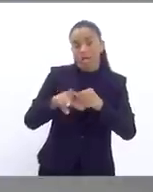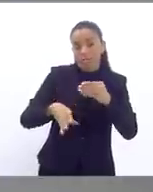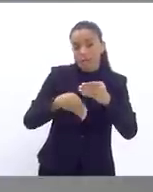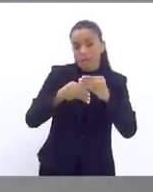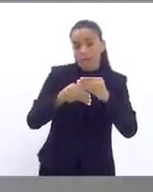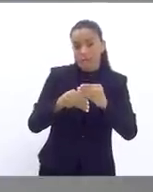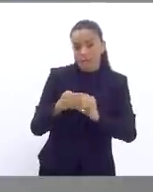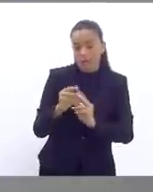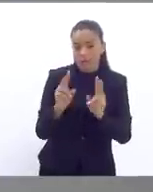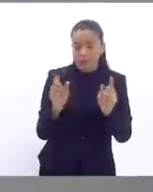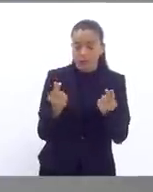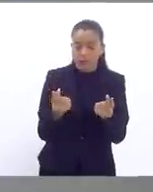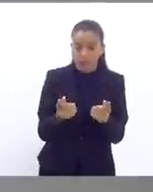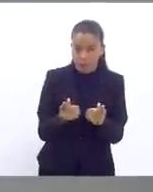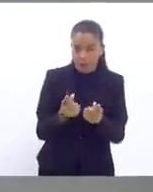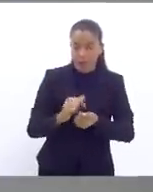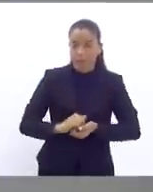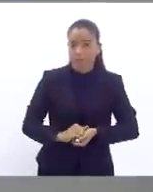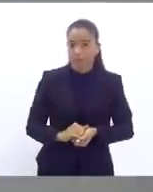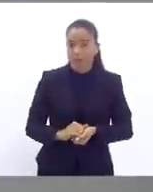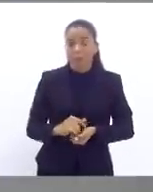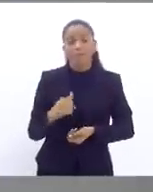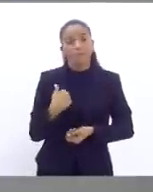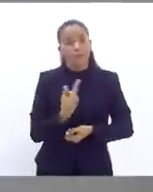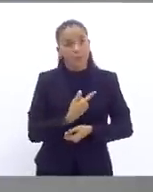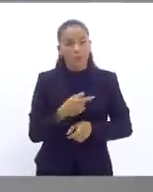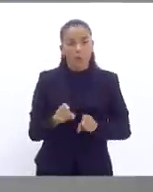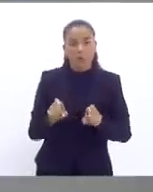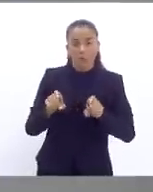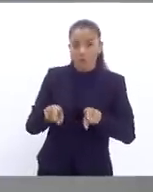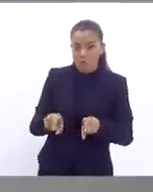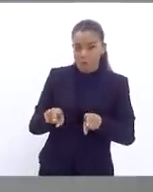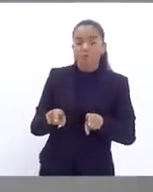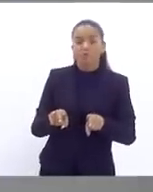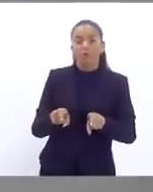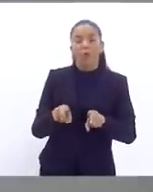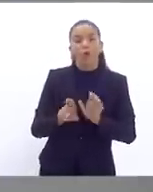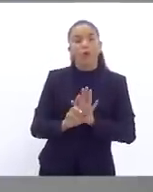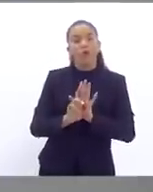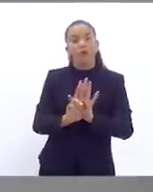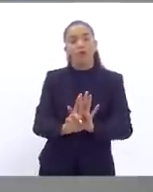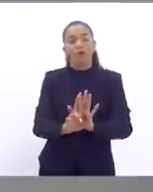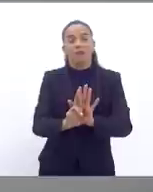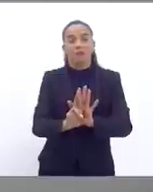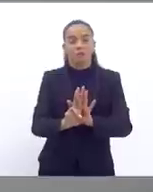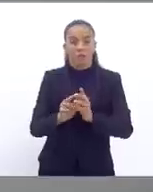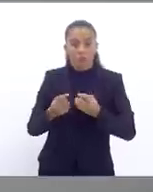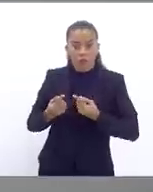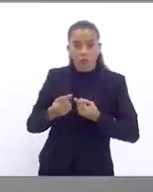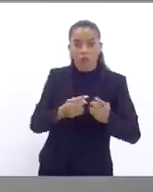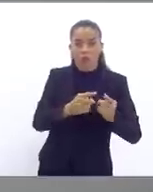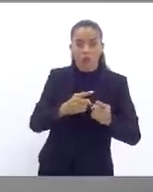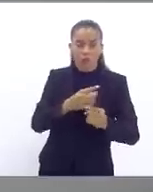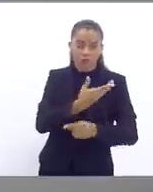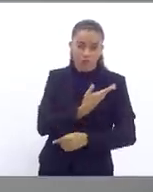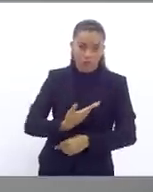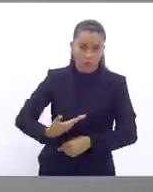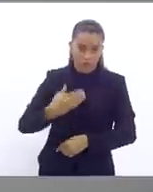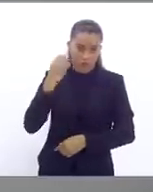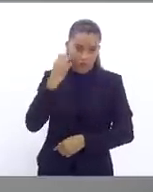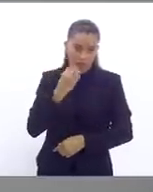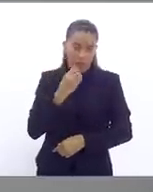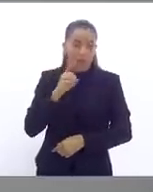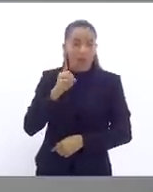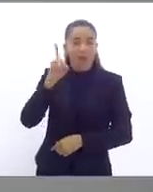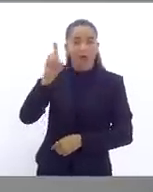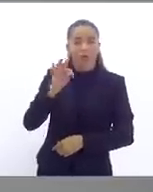o que fez então que o nosso mandato é representar-se contra o governador no Tribunal de